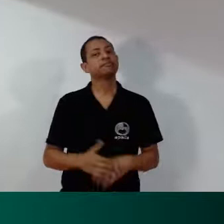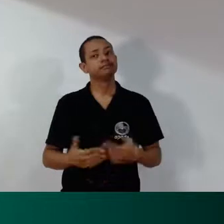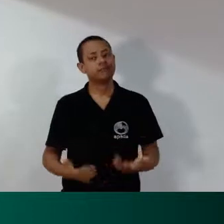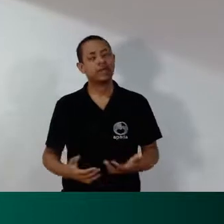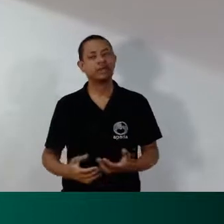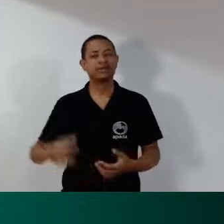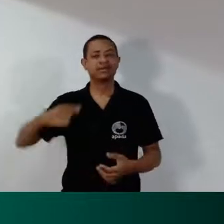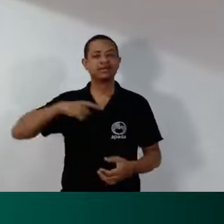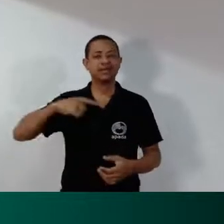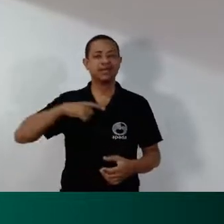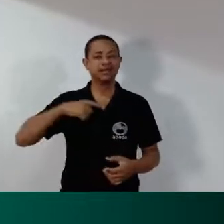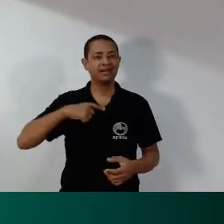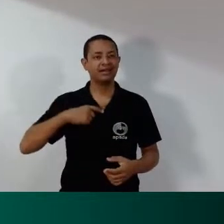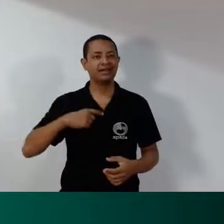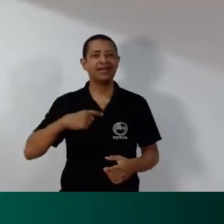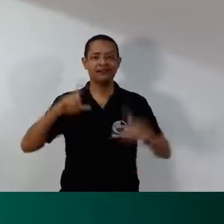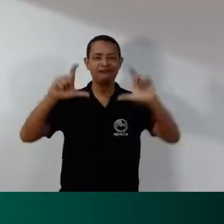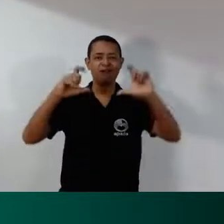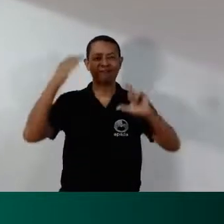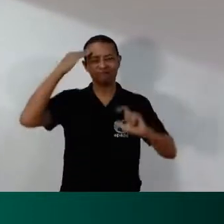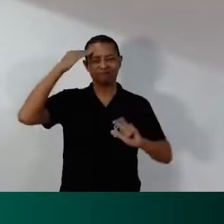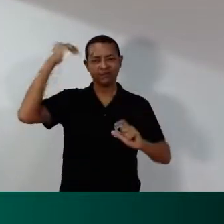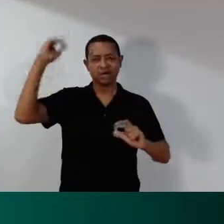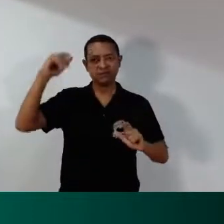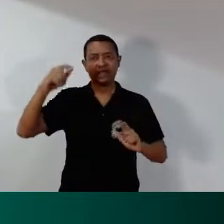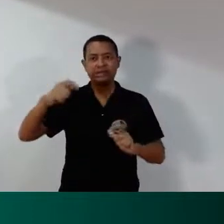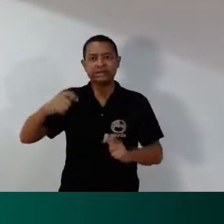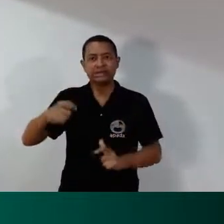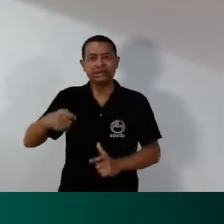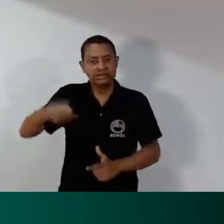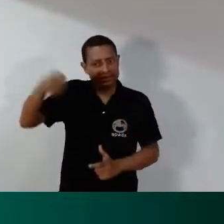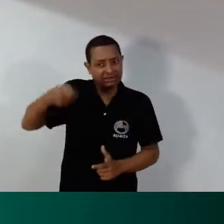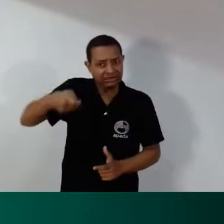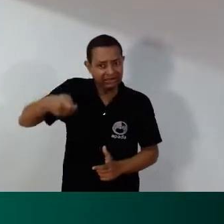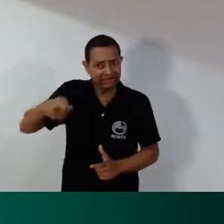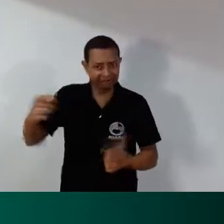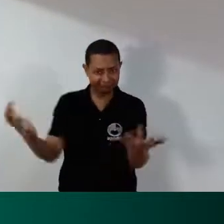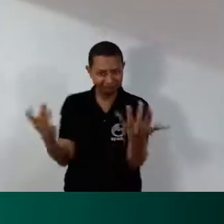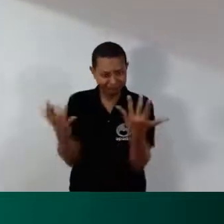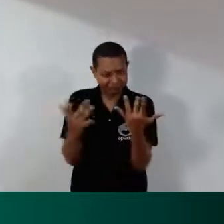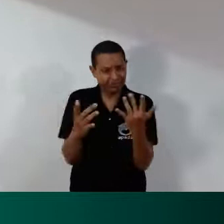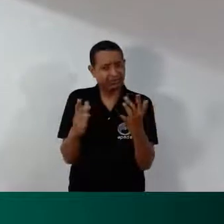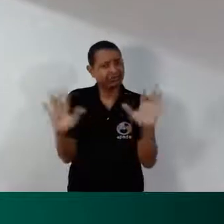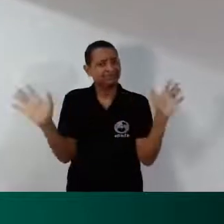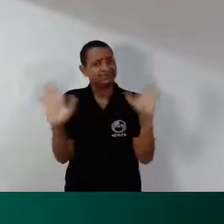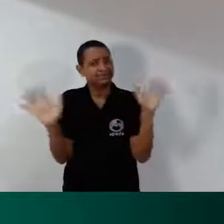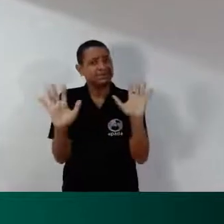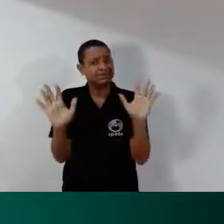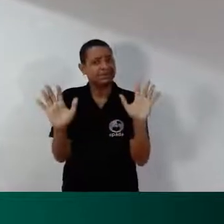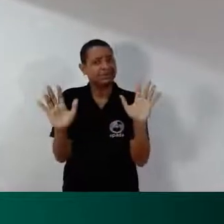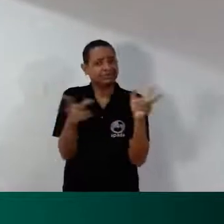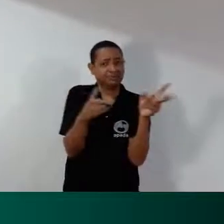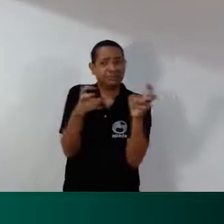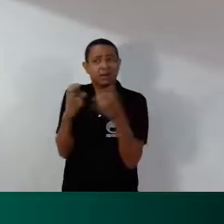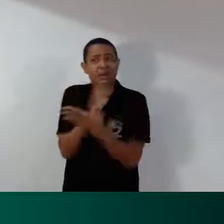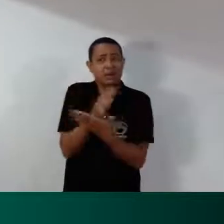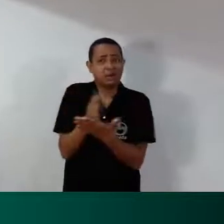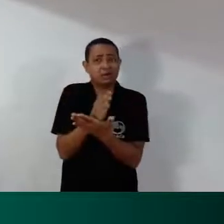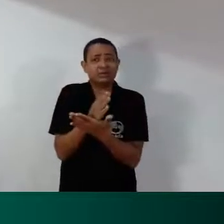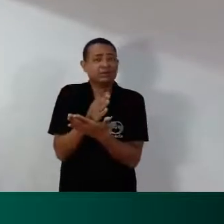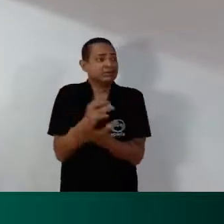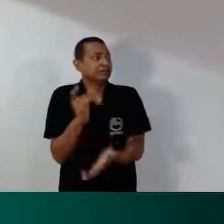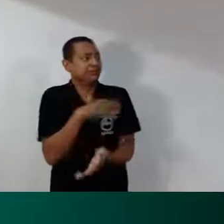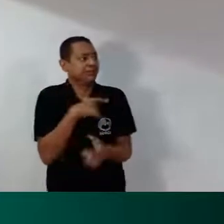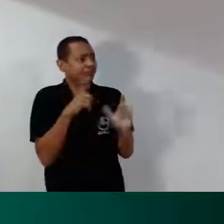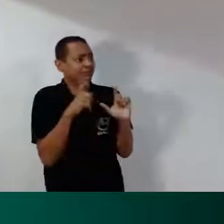aquela famosa foto mas ele vocês também não se sintam pressionadas para vir para cá pelo vídeo que a gente que sentir pressionado para que se levantou e